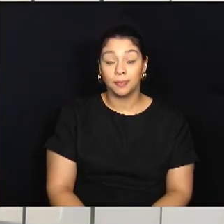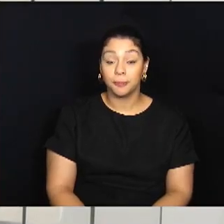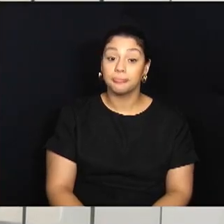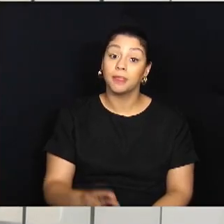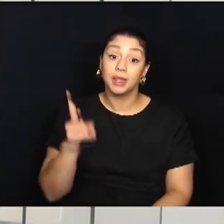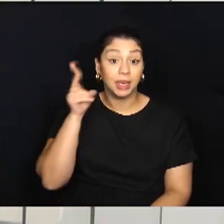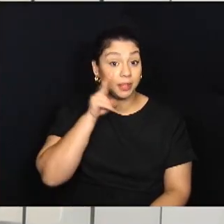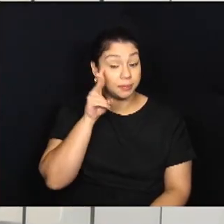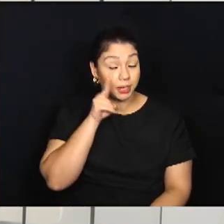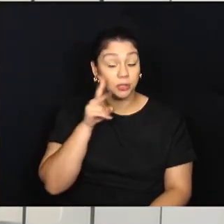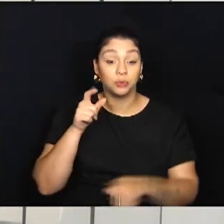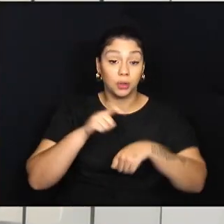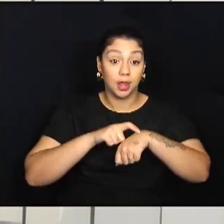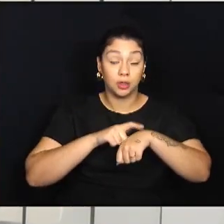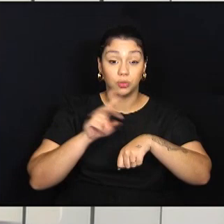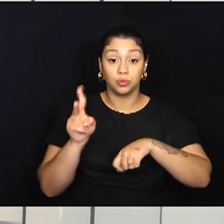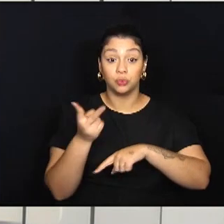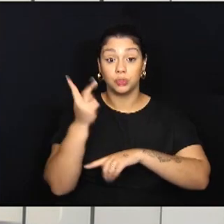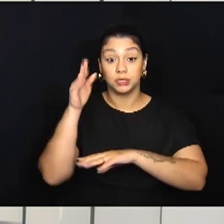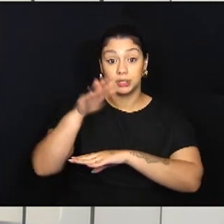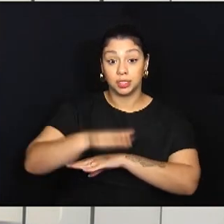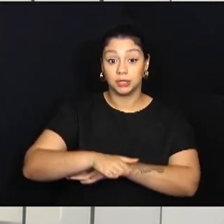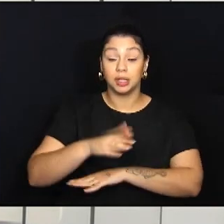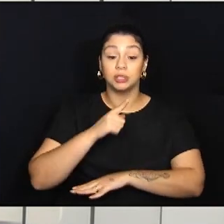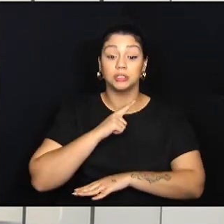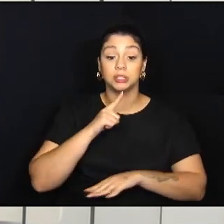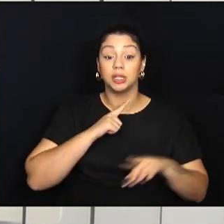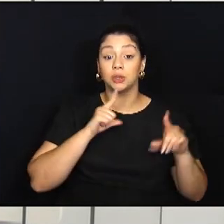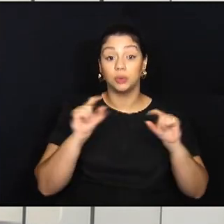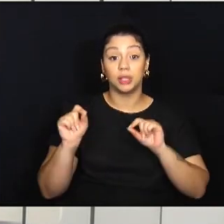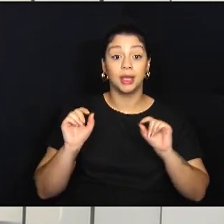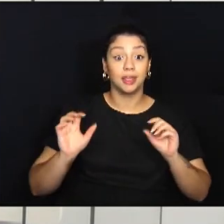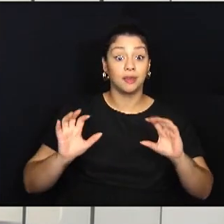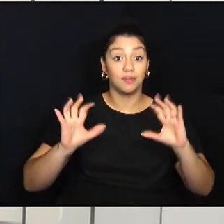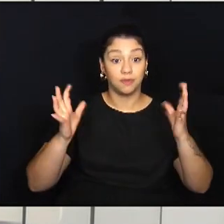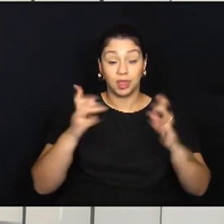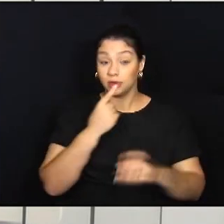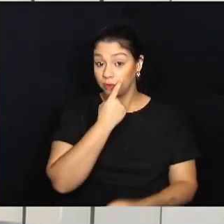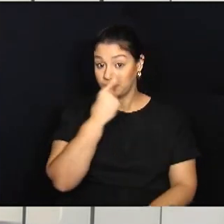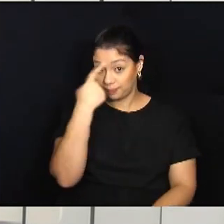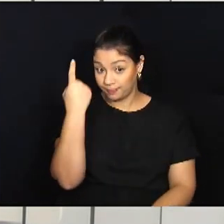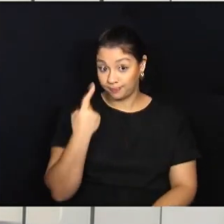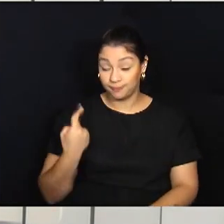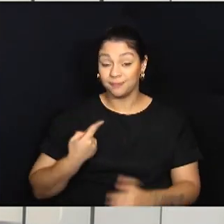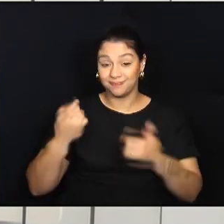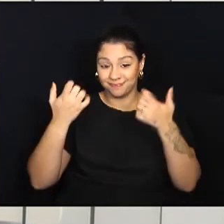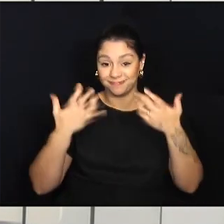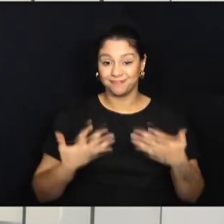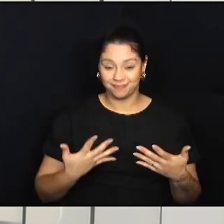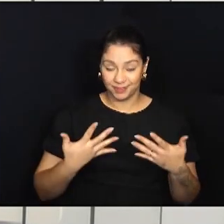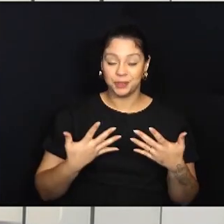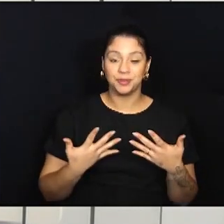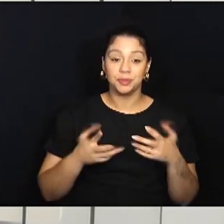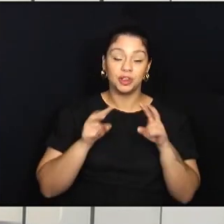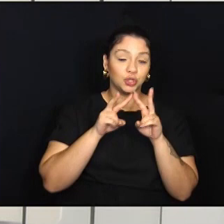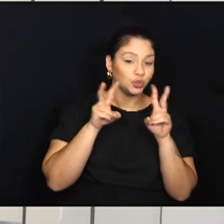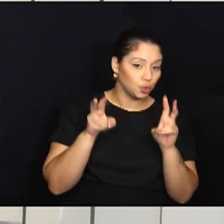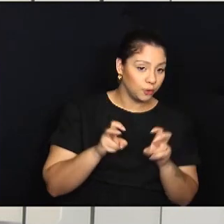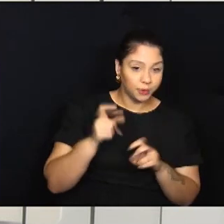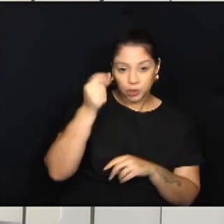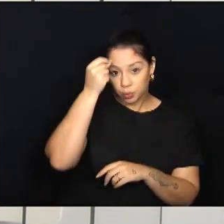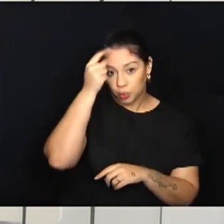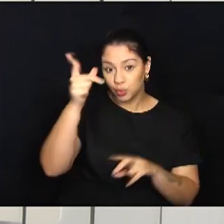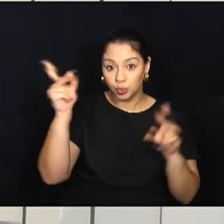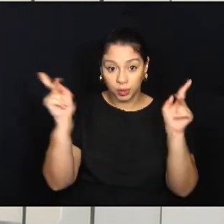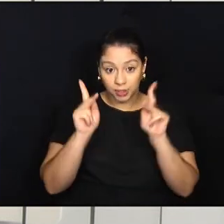Lembrando, então, que agora às 2 horas da tarde acontece o evento que a Mirna Abreu comentou com a gente sobre a cultura da